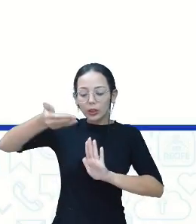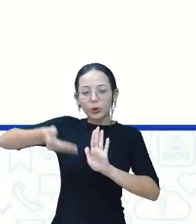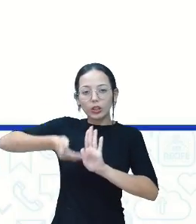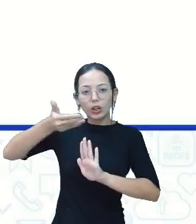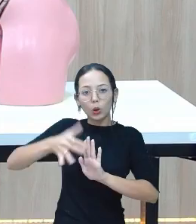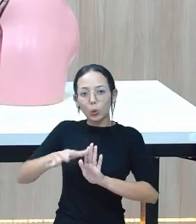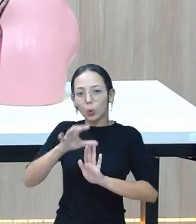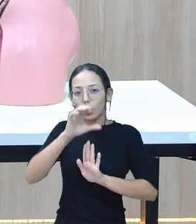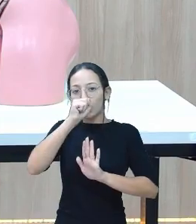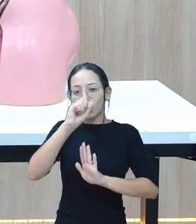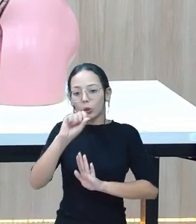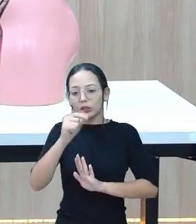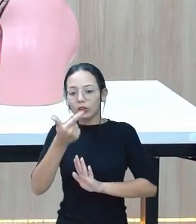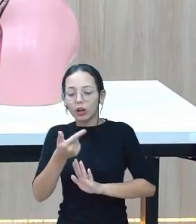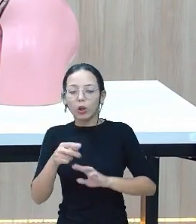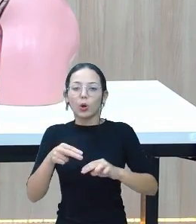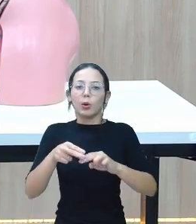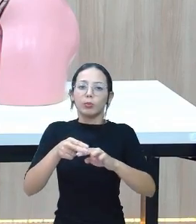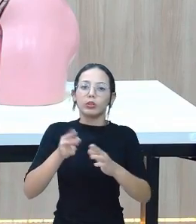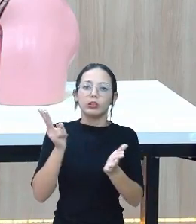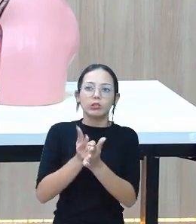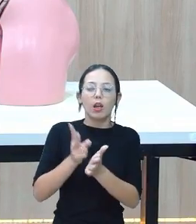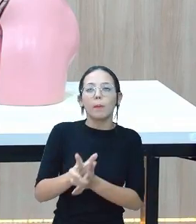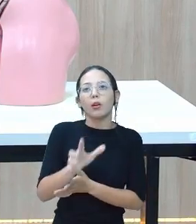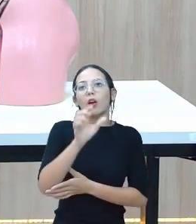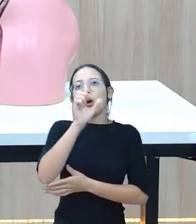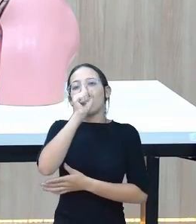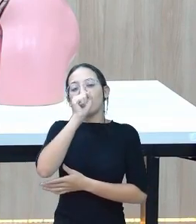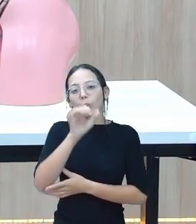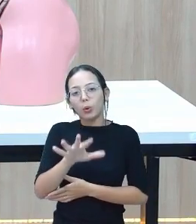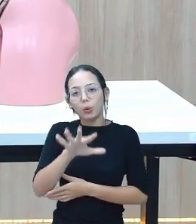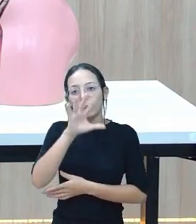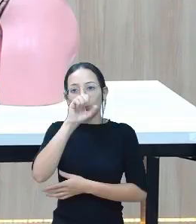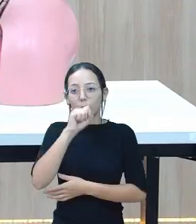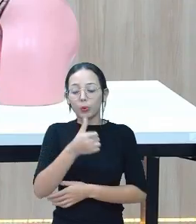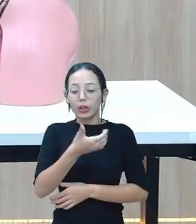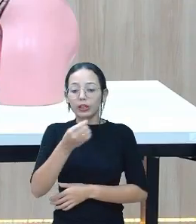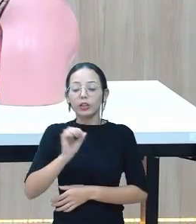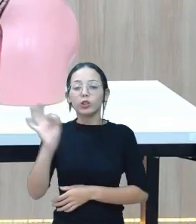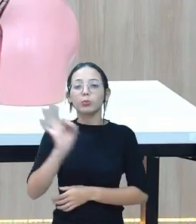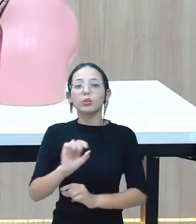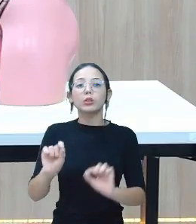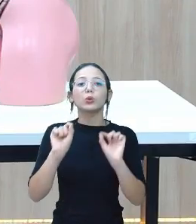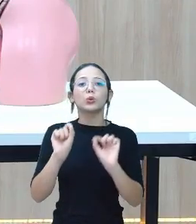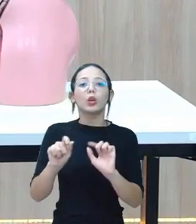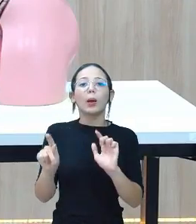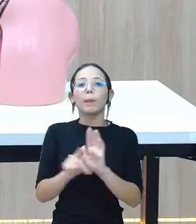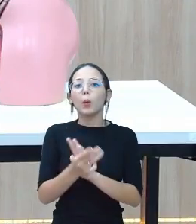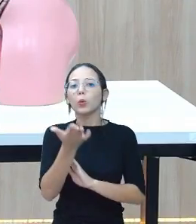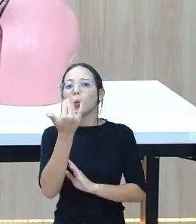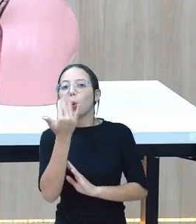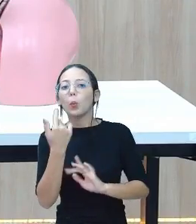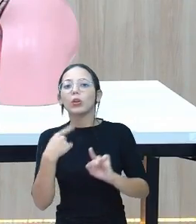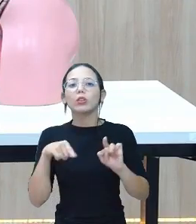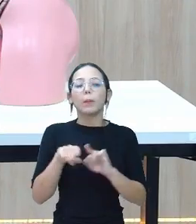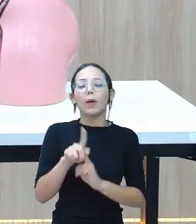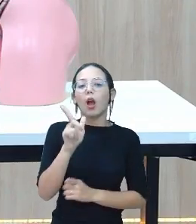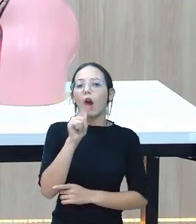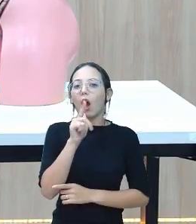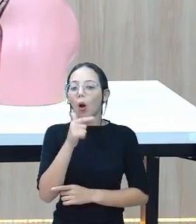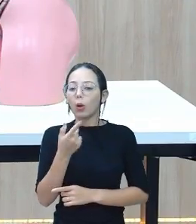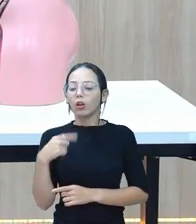organismo, por isso que estamos constantemente respirando. E 10% nós retiramos água e alimentos que